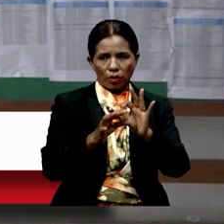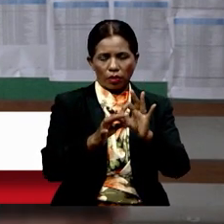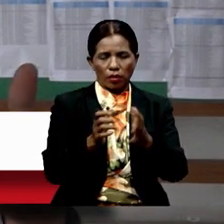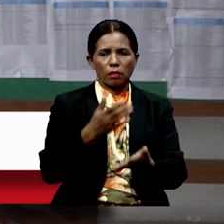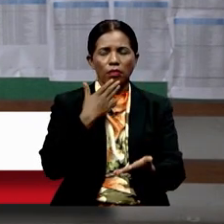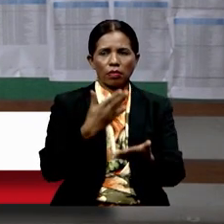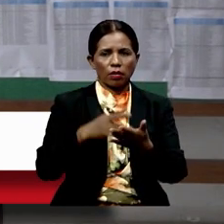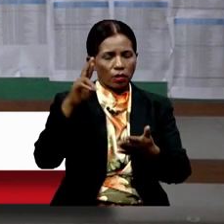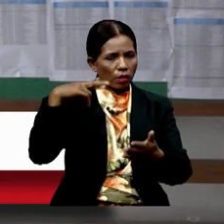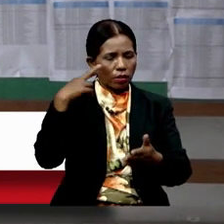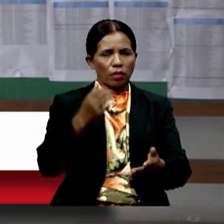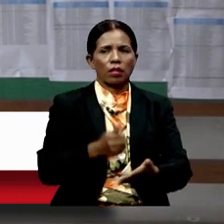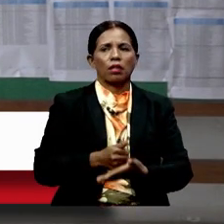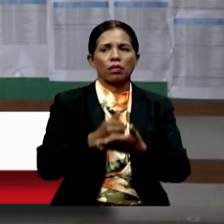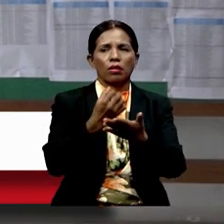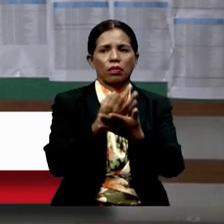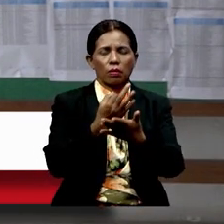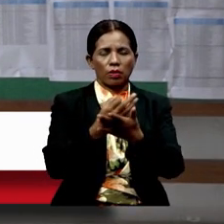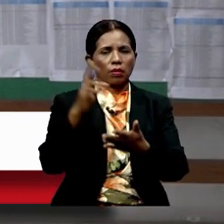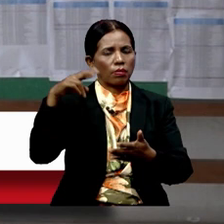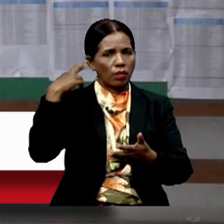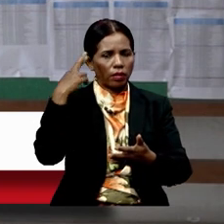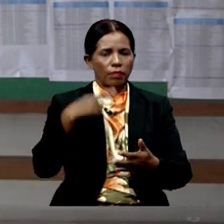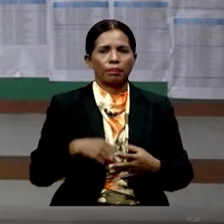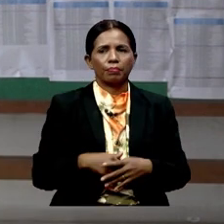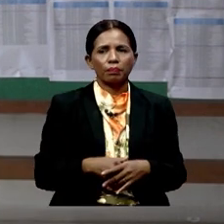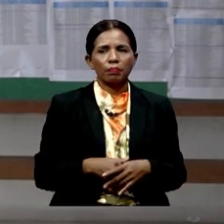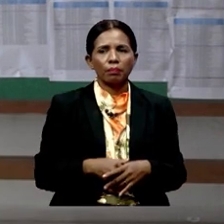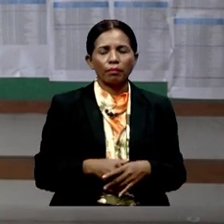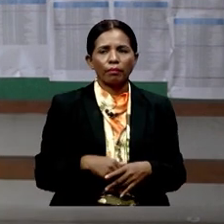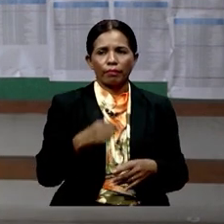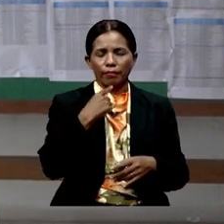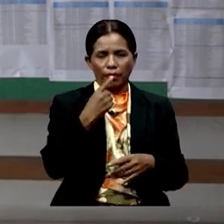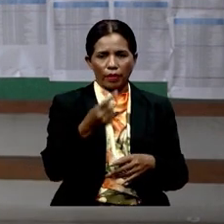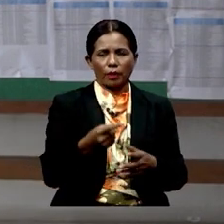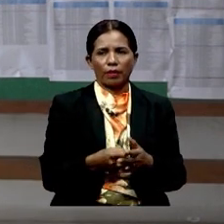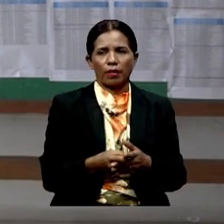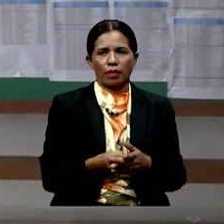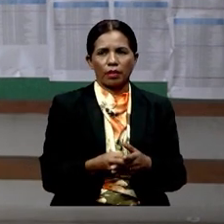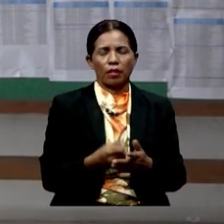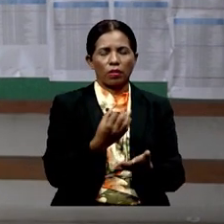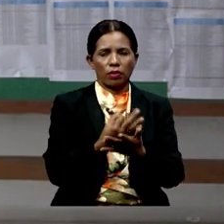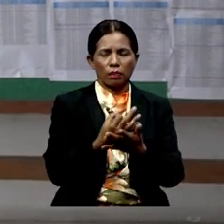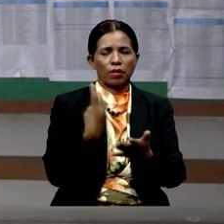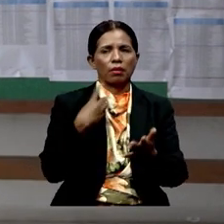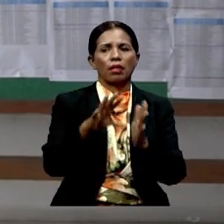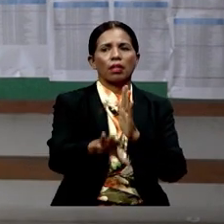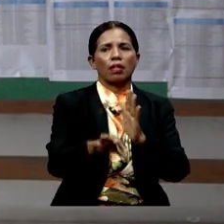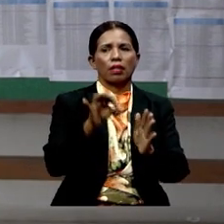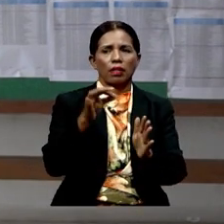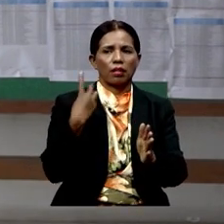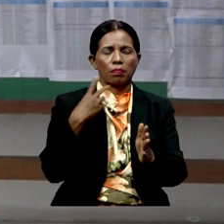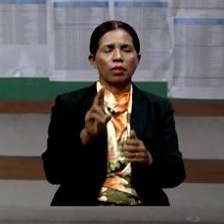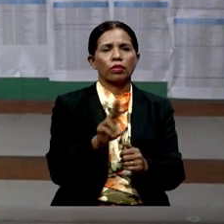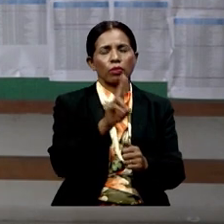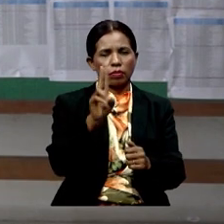sustentabilidade rádio hori apoio orçamento ba rádio. E kara ke diang kata ke orçamento nebe ami hetan ne, ami se alok